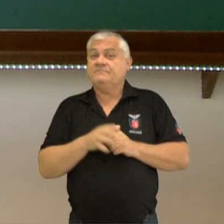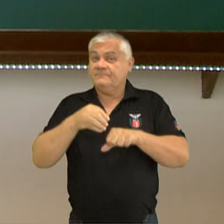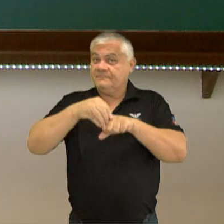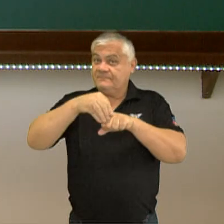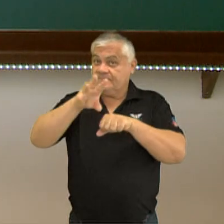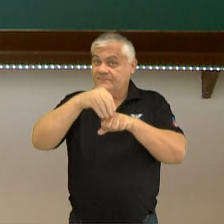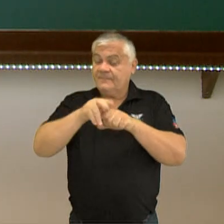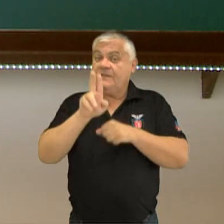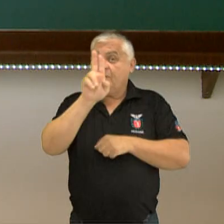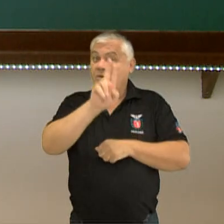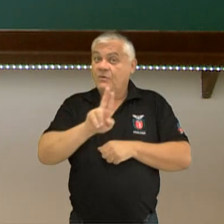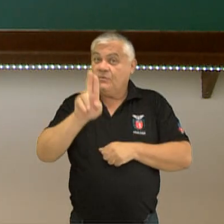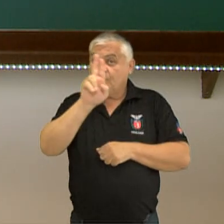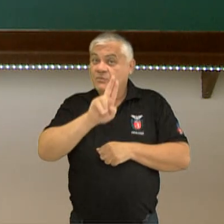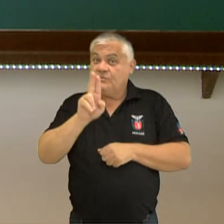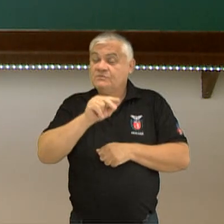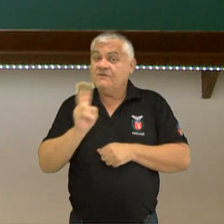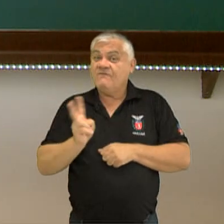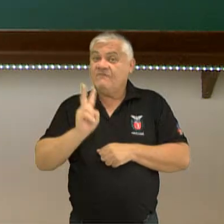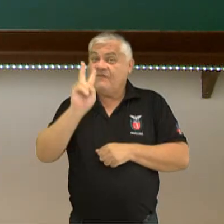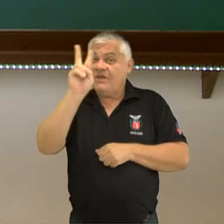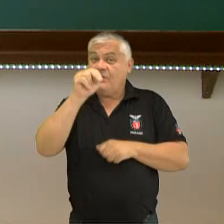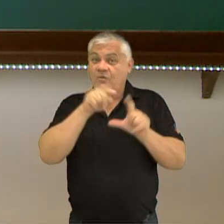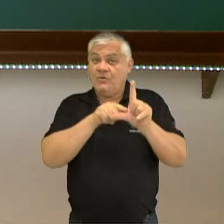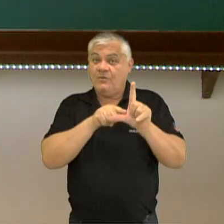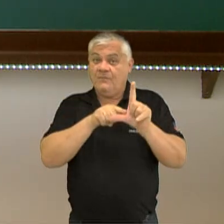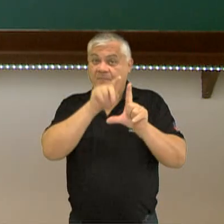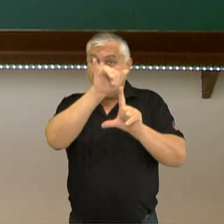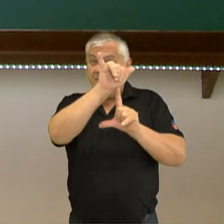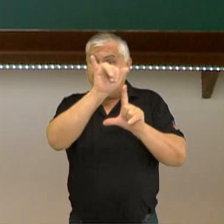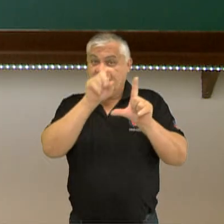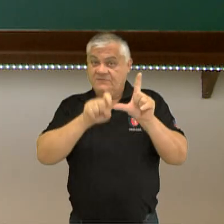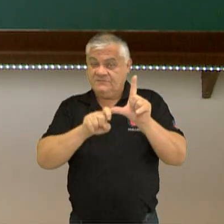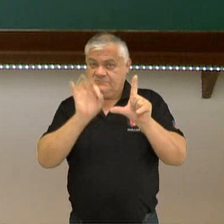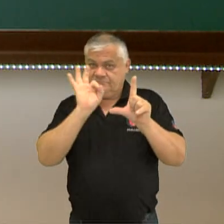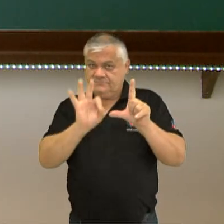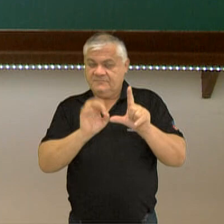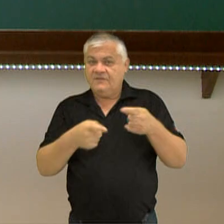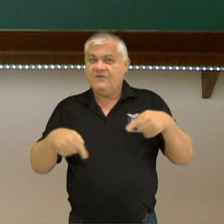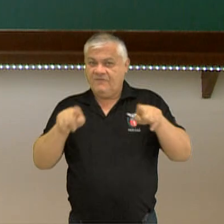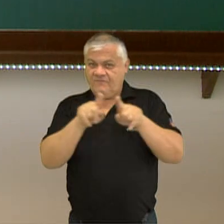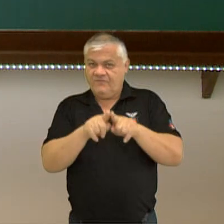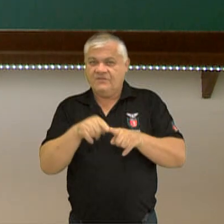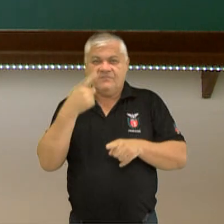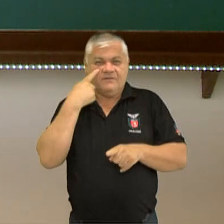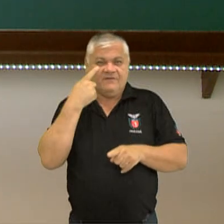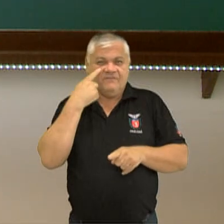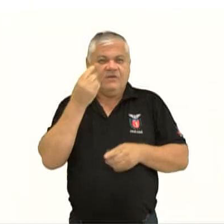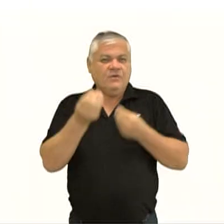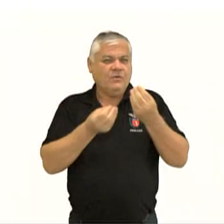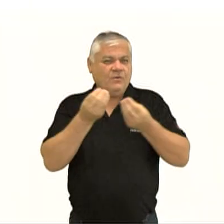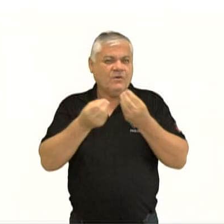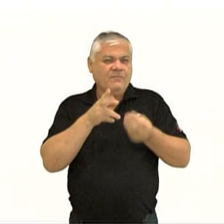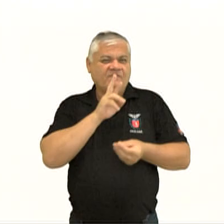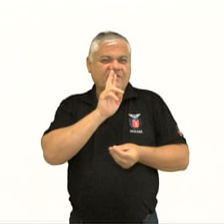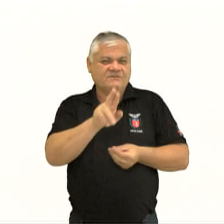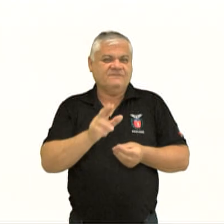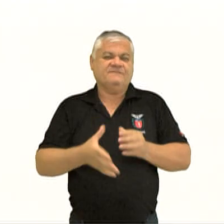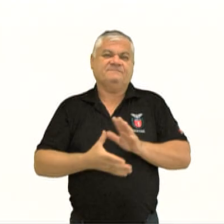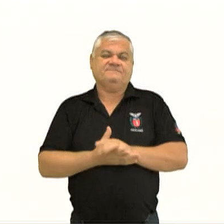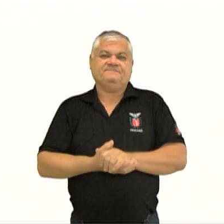que vocês usam os valores de máximo e mínimo. Então, eu volto daqui a pouquinho para verificar como é que a gente vai resolver isso aí.